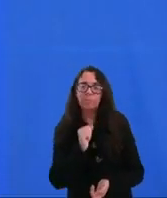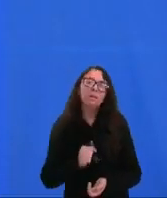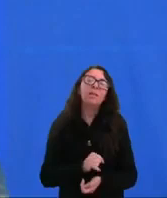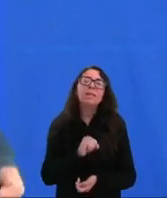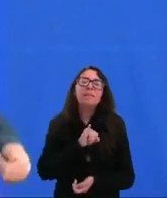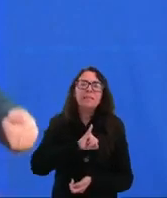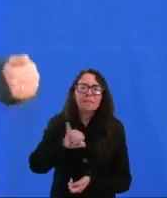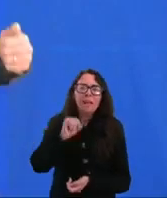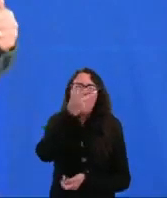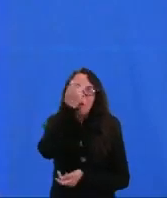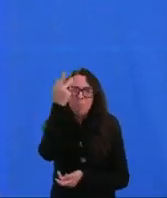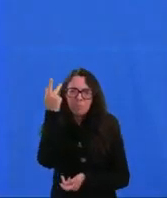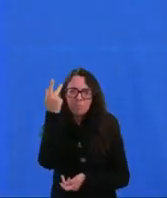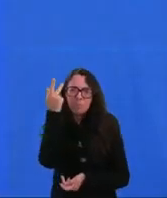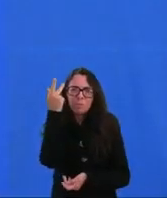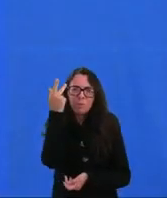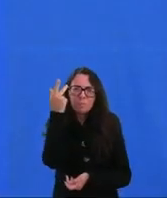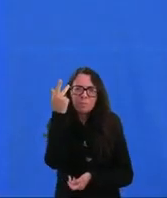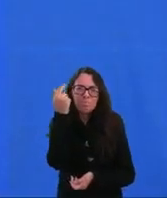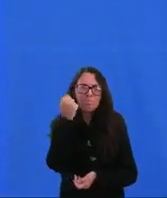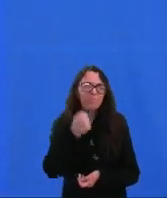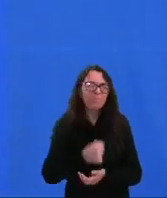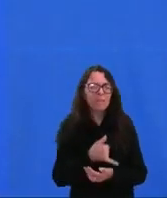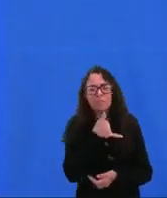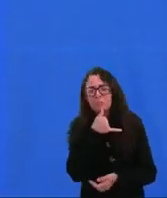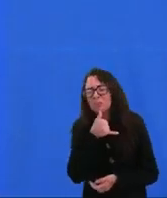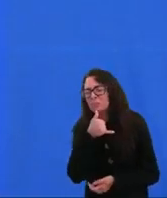Isso caracteriza um servo de Deus.